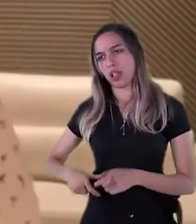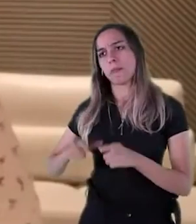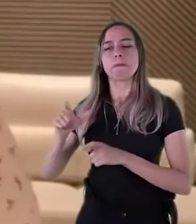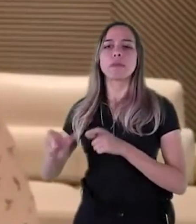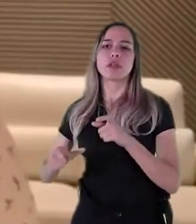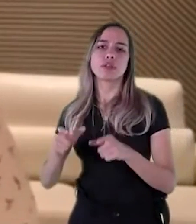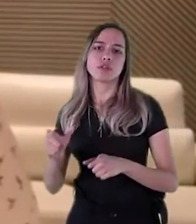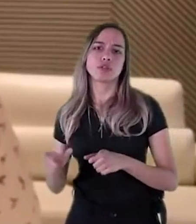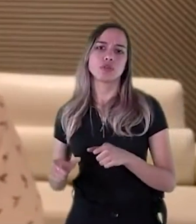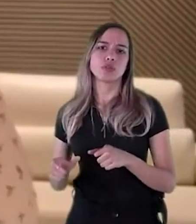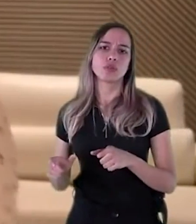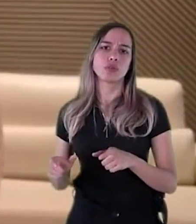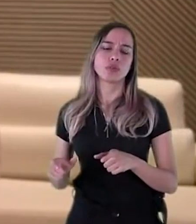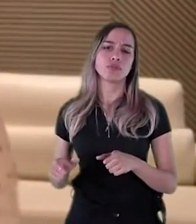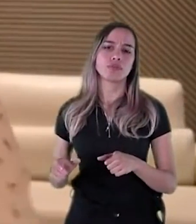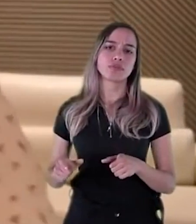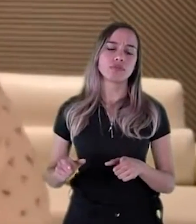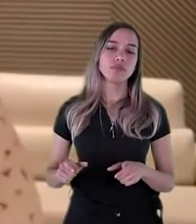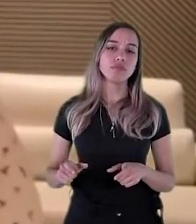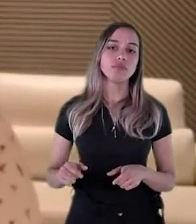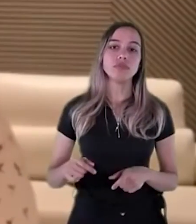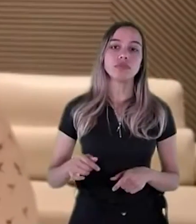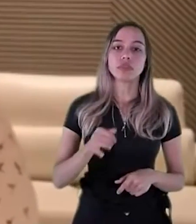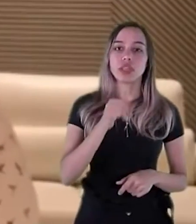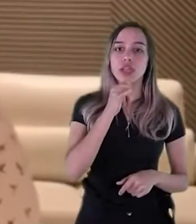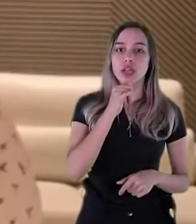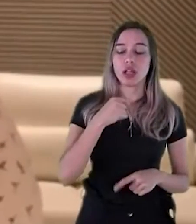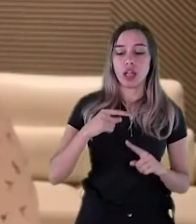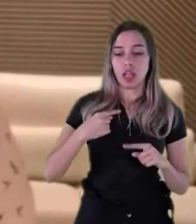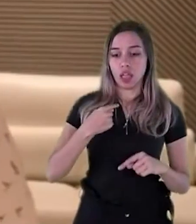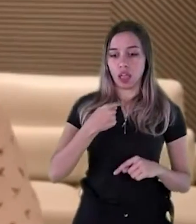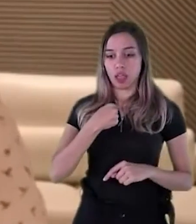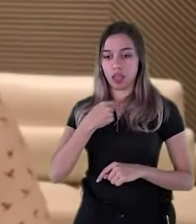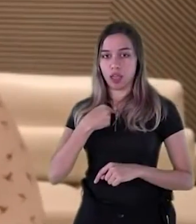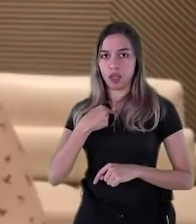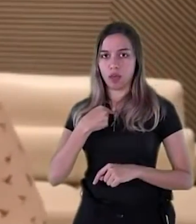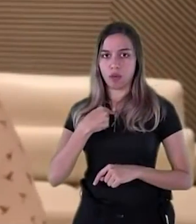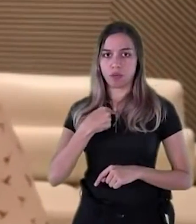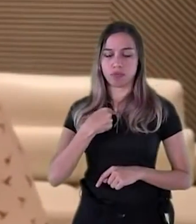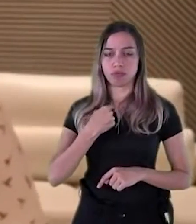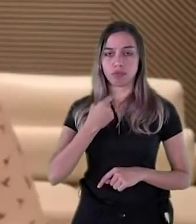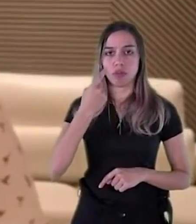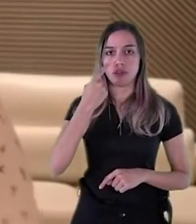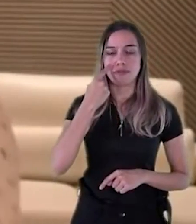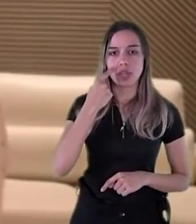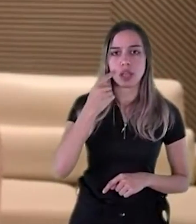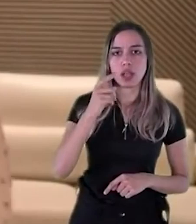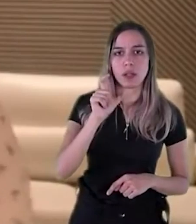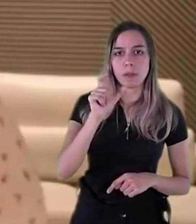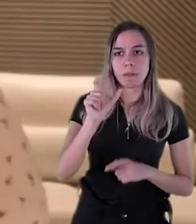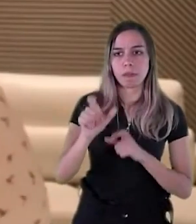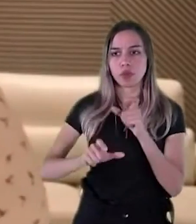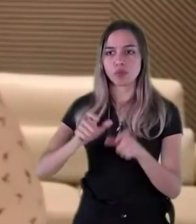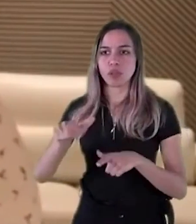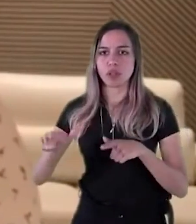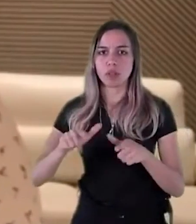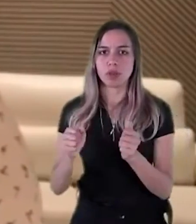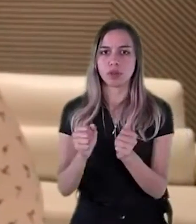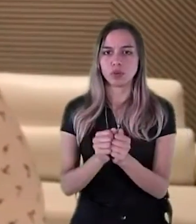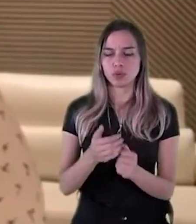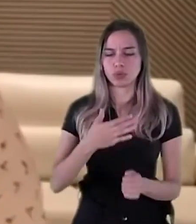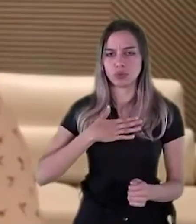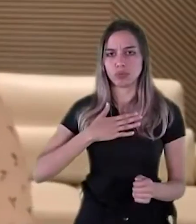dos meus. Os funcionários que trabalham comigo dependem da minha construção de suas